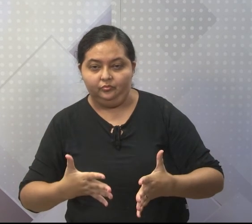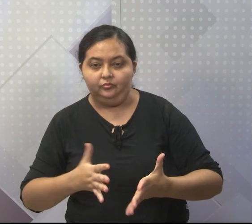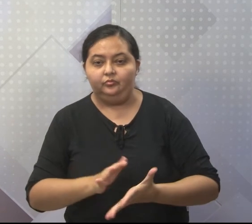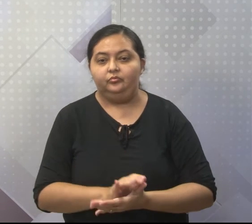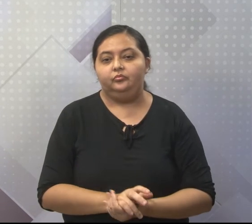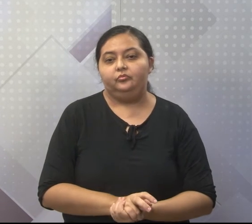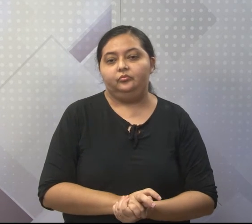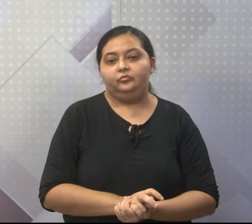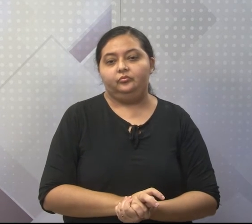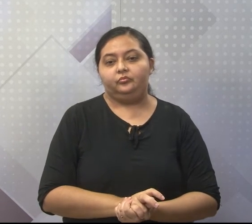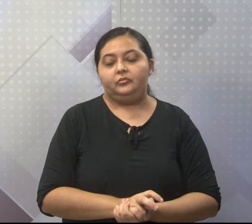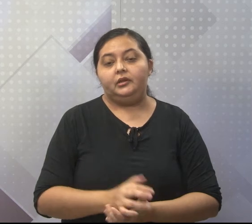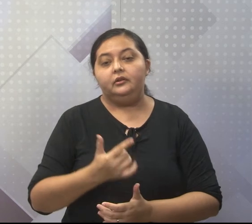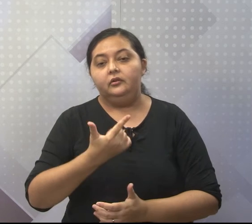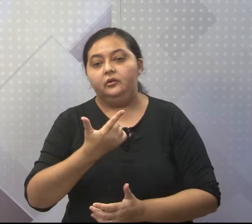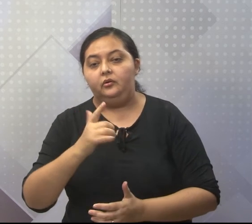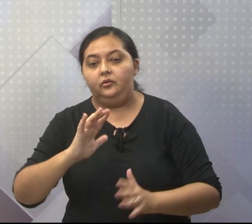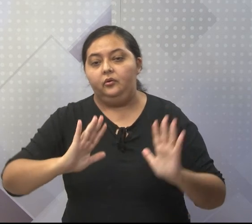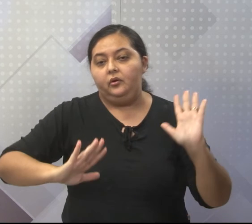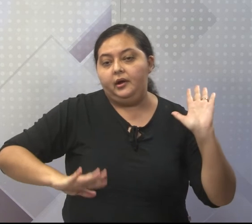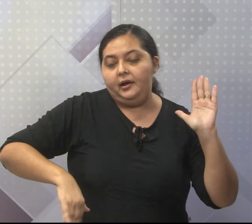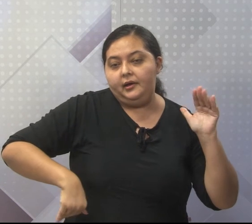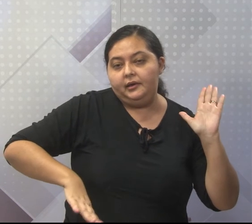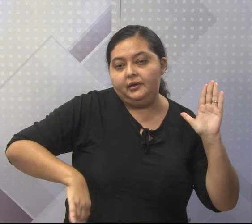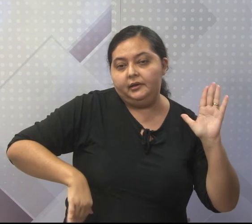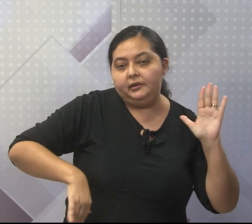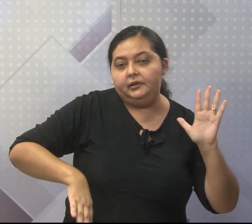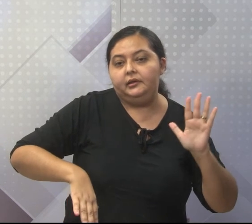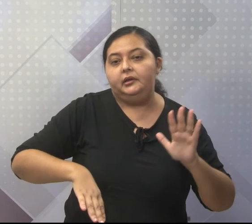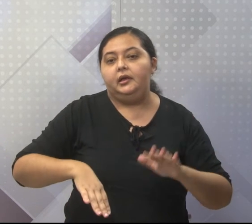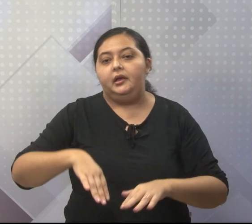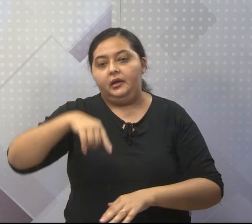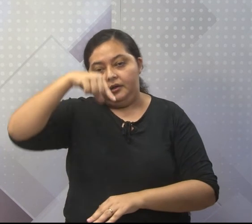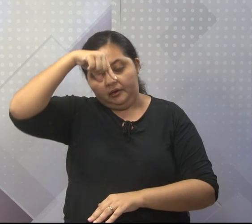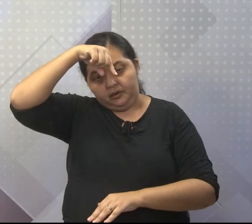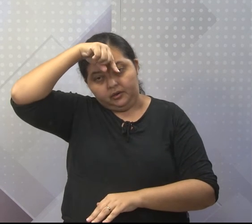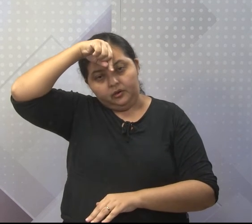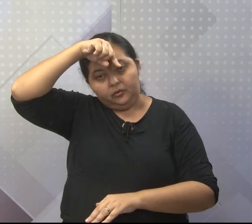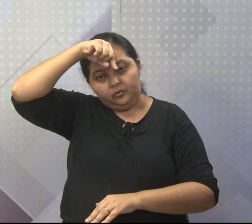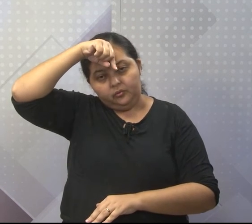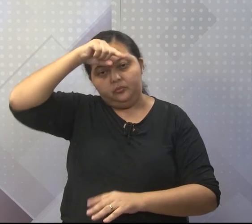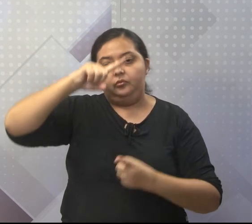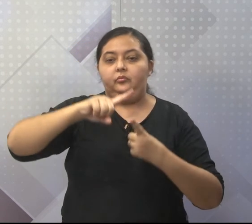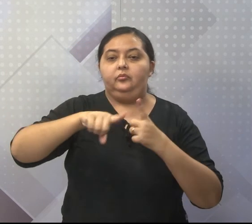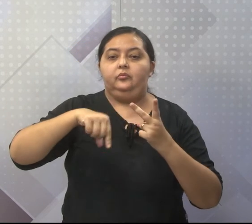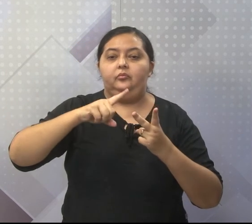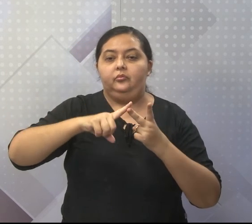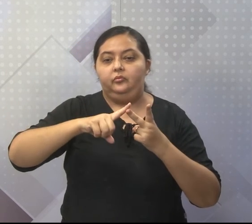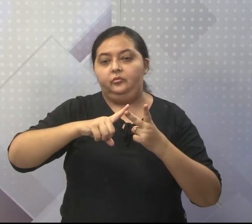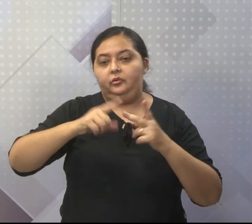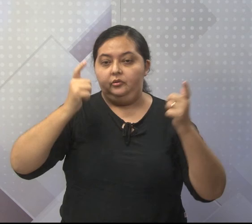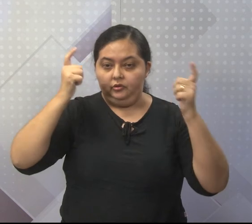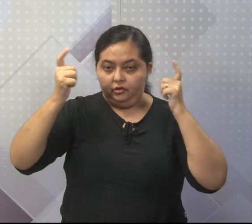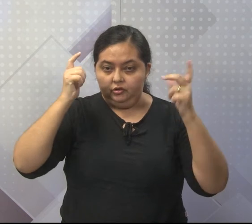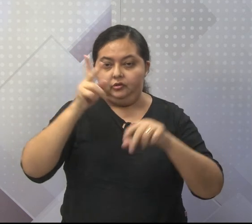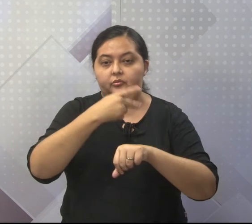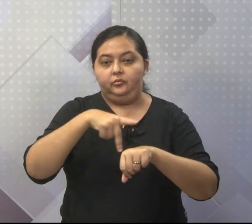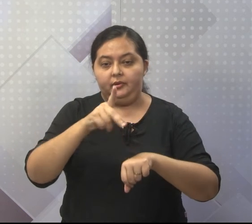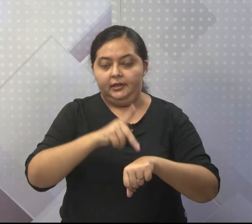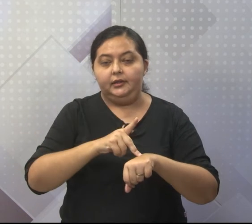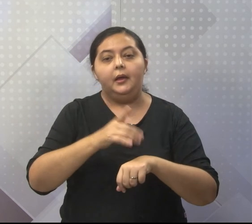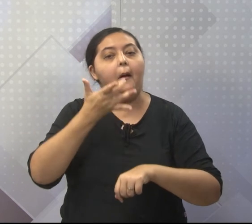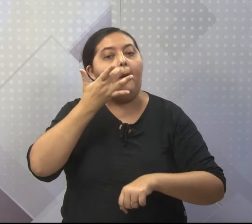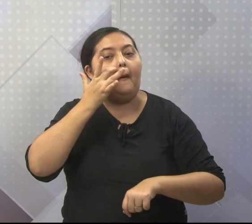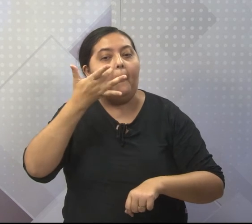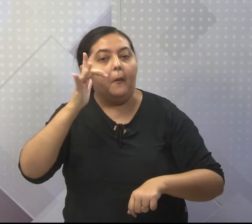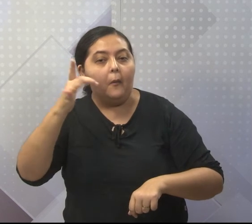litoral oeste do Oceano Pacífico ali pegando peru e Chile também tem uma grande quantidade de ouro